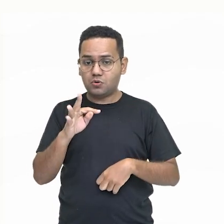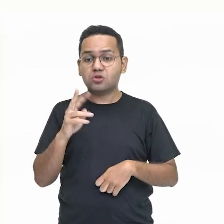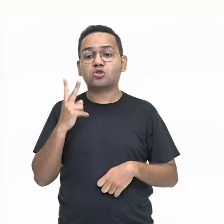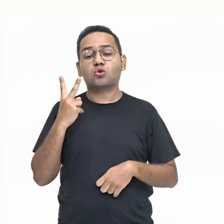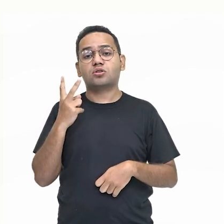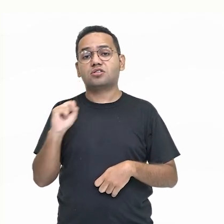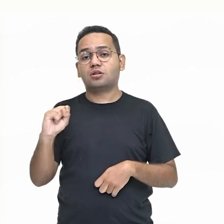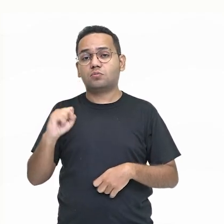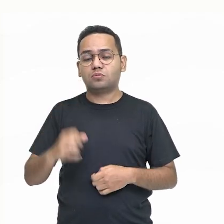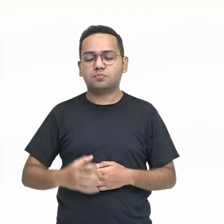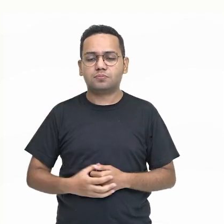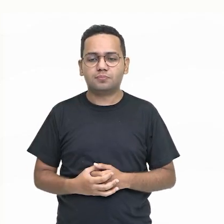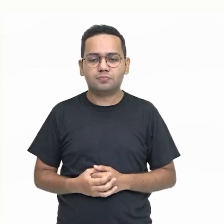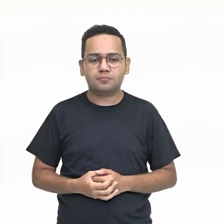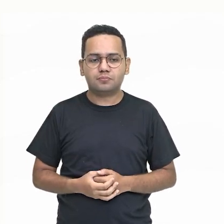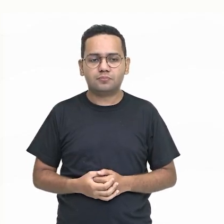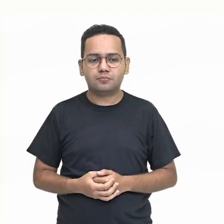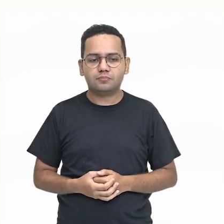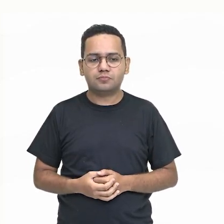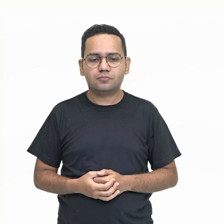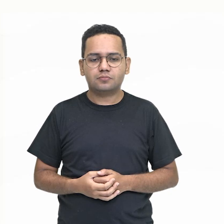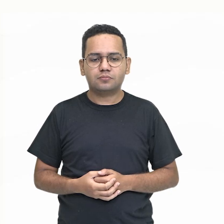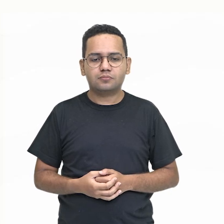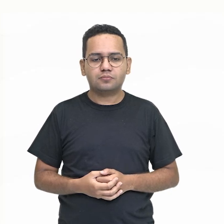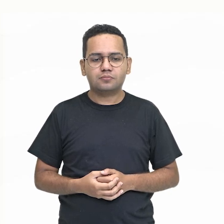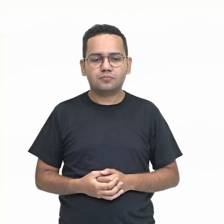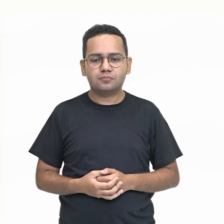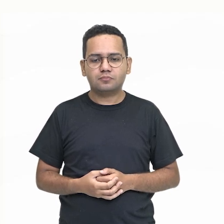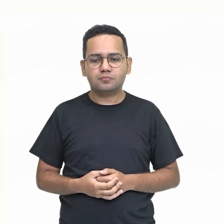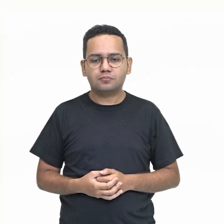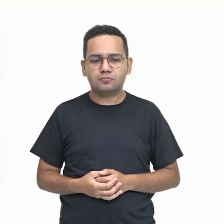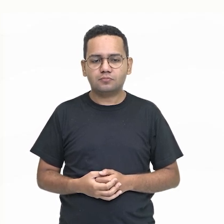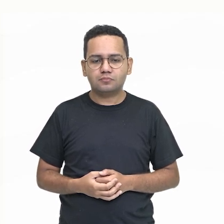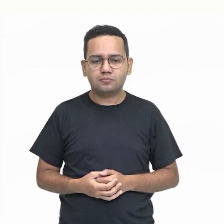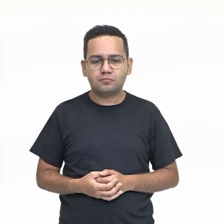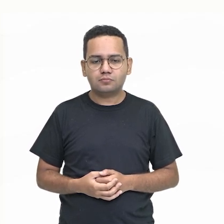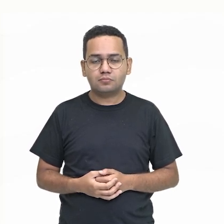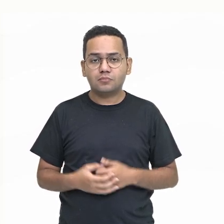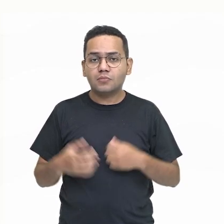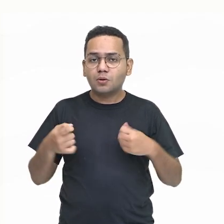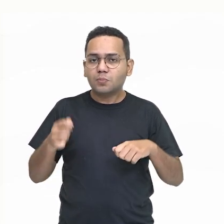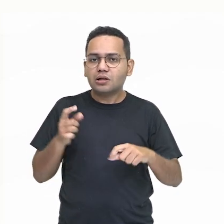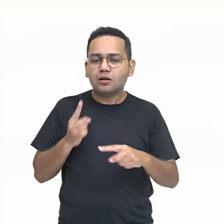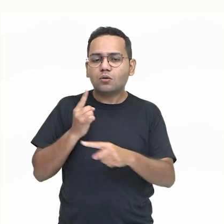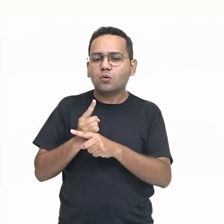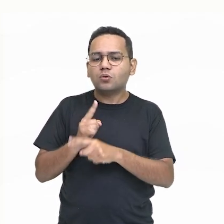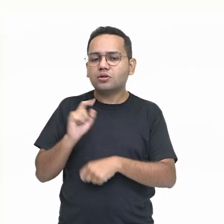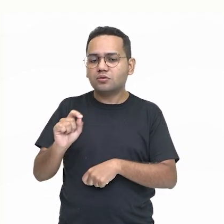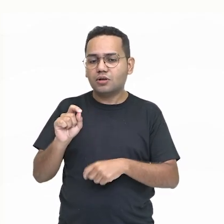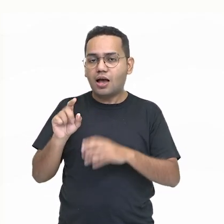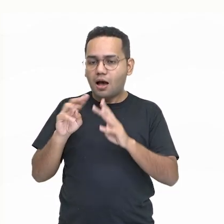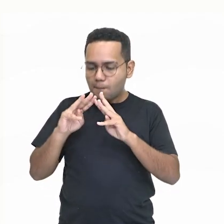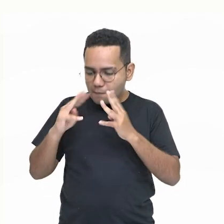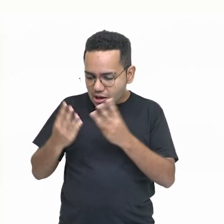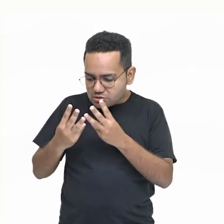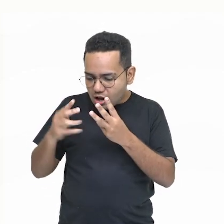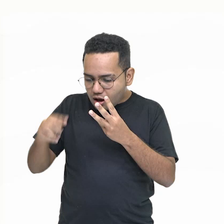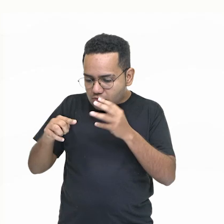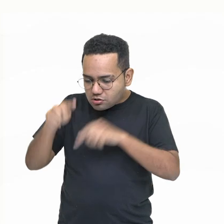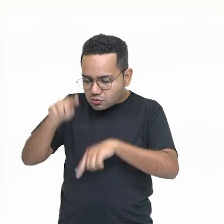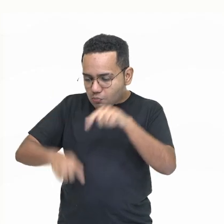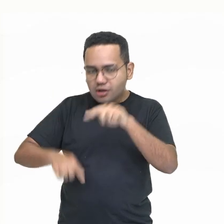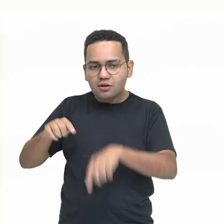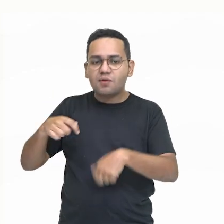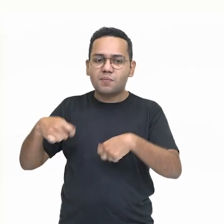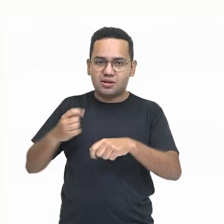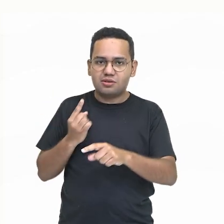Variação do tempo. 2 segundos. Encontre o valor da massa desse corpo.